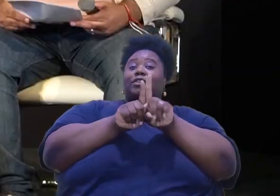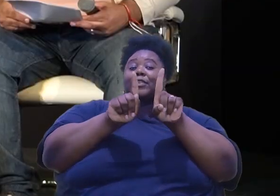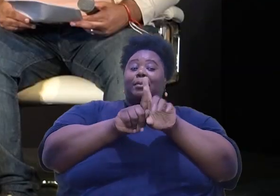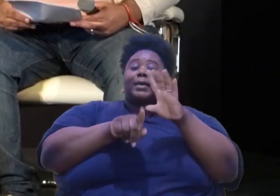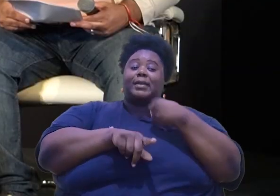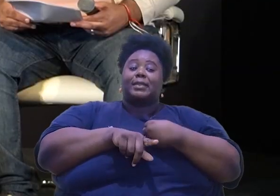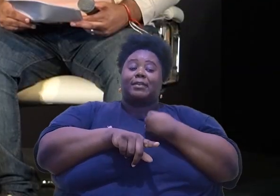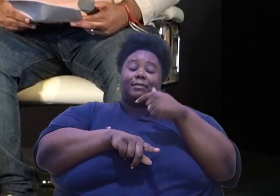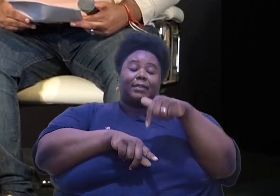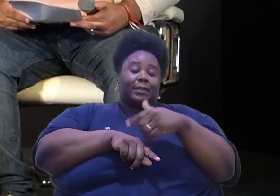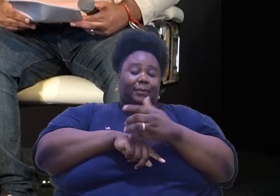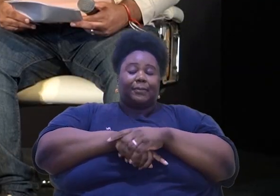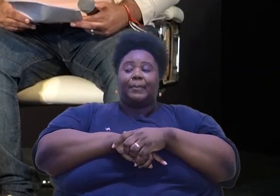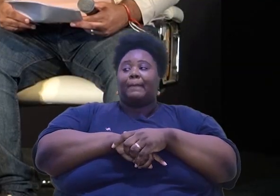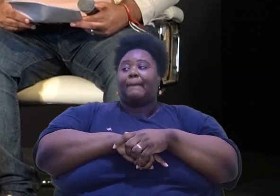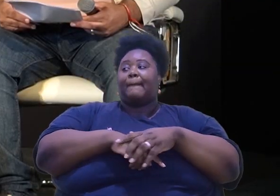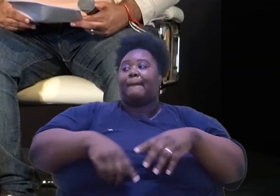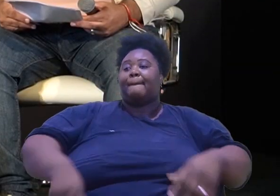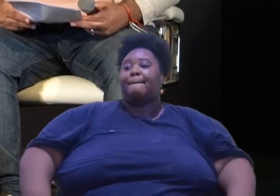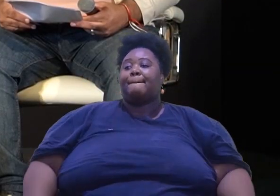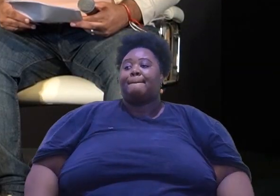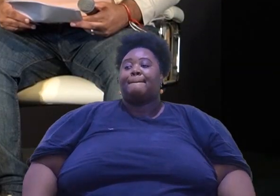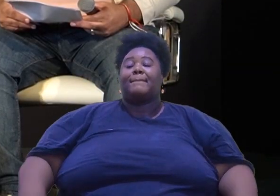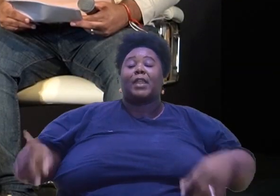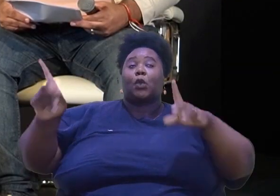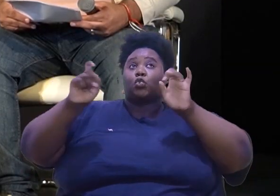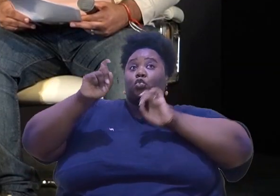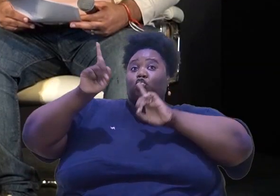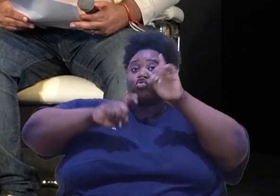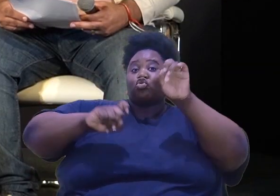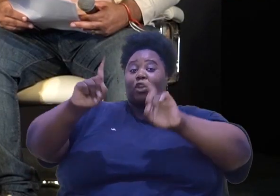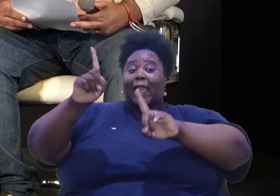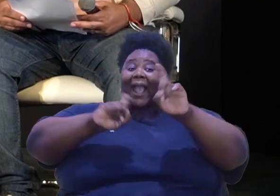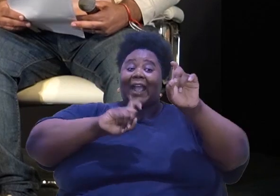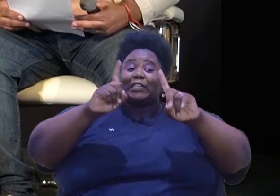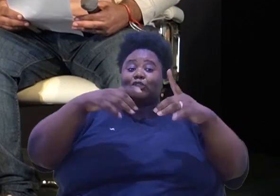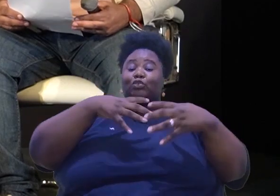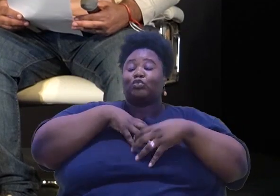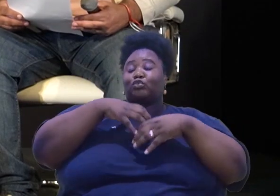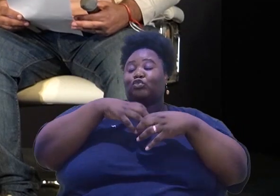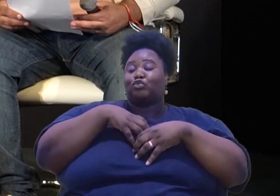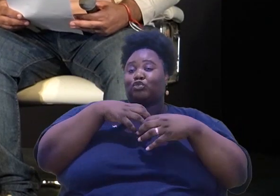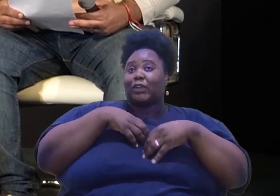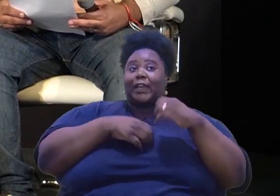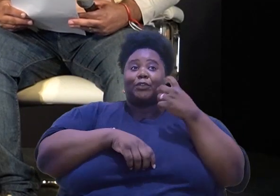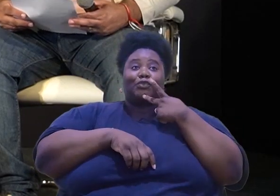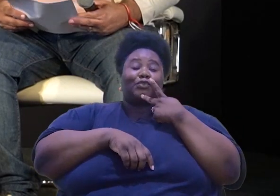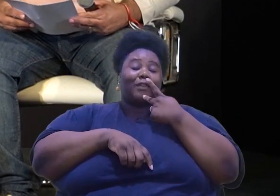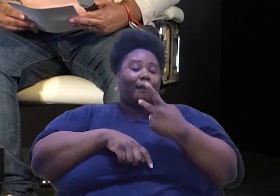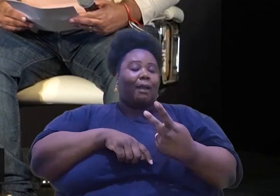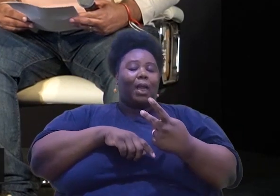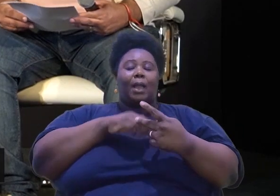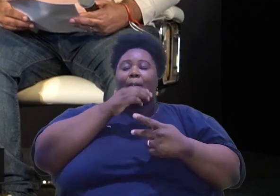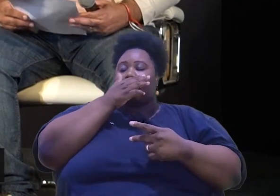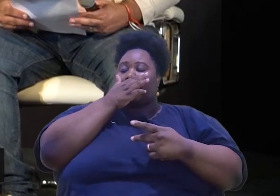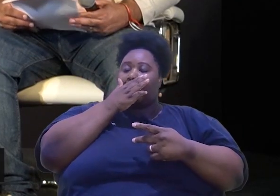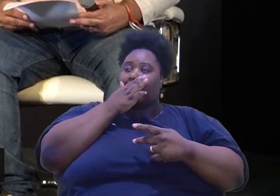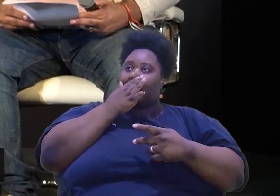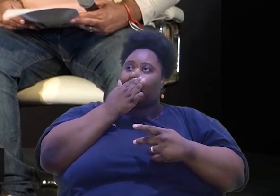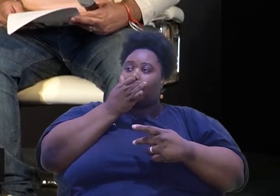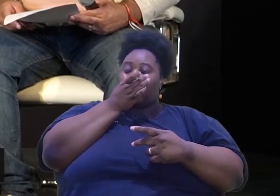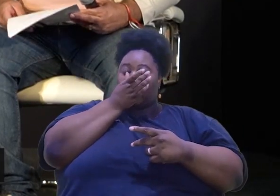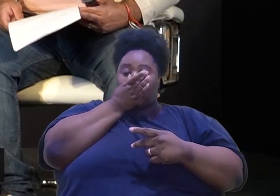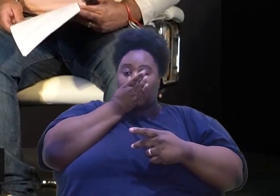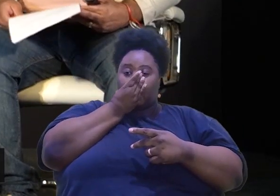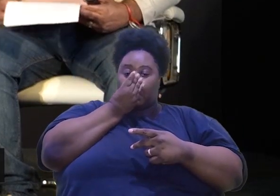gestual. É o gestual, a maneira de contar, a